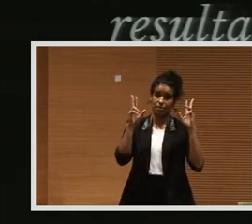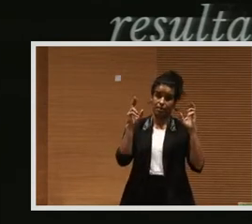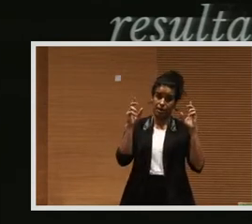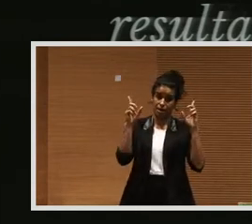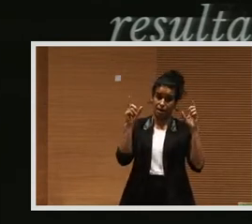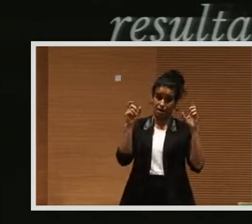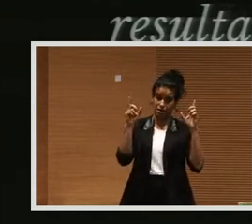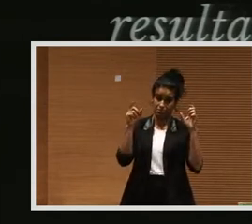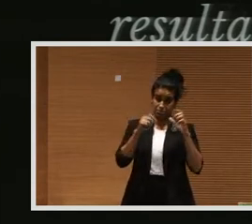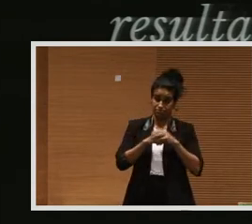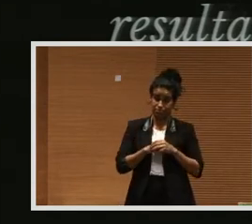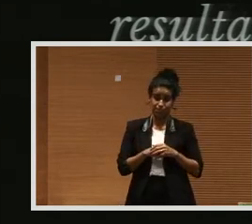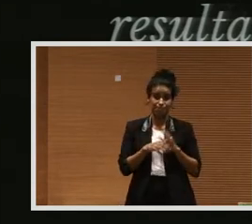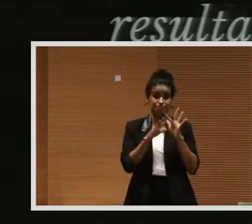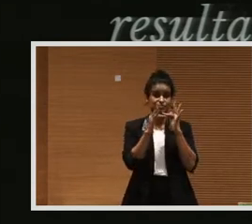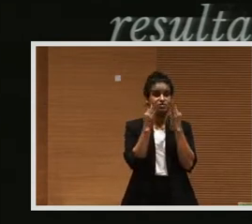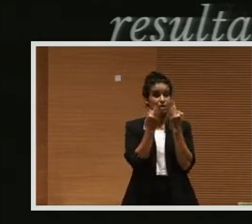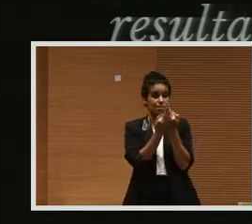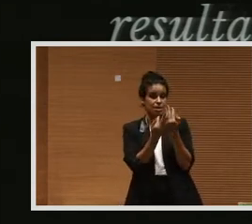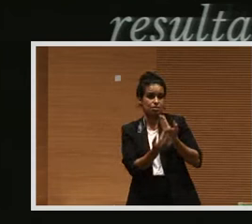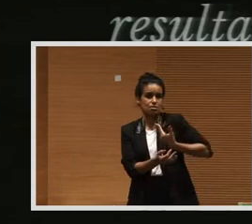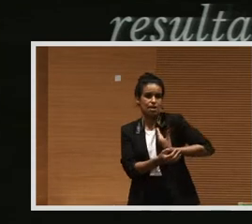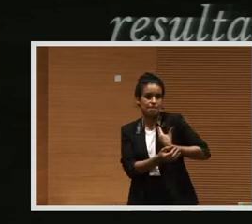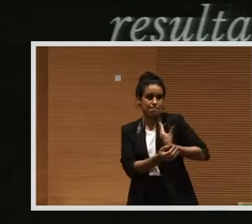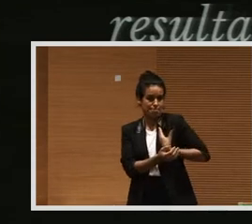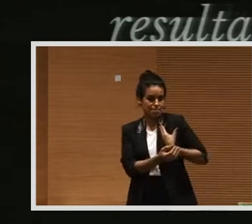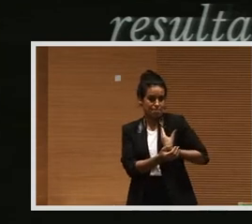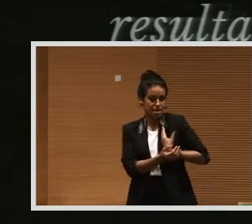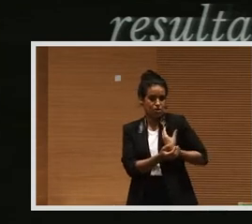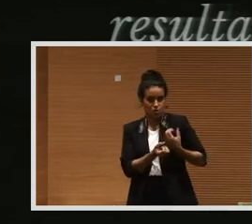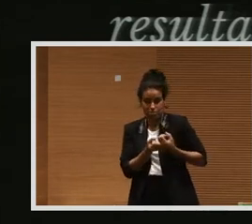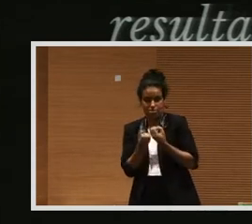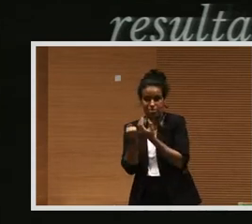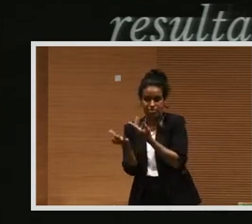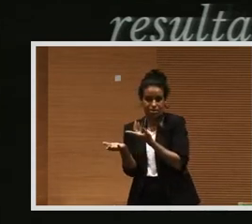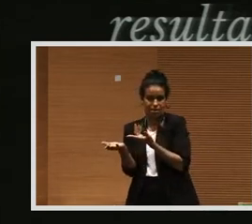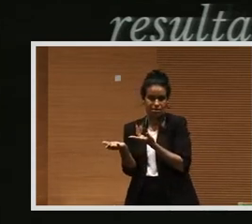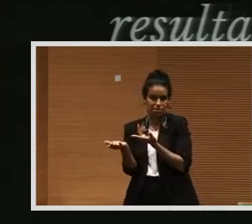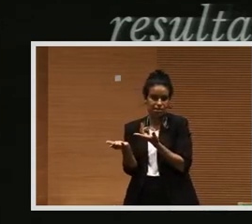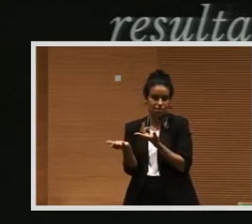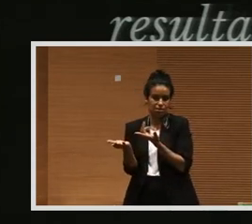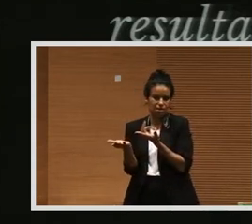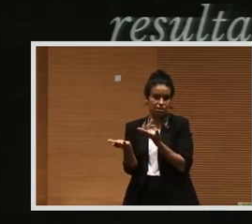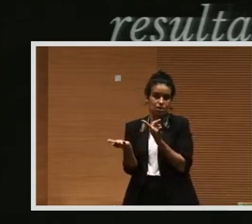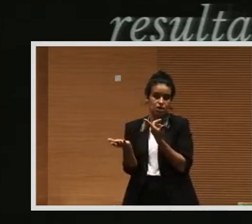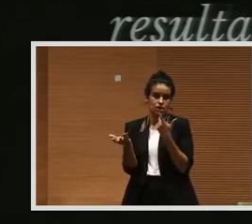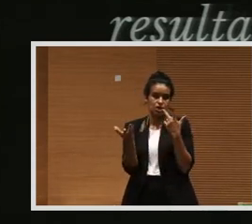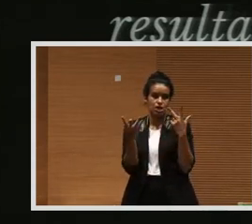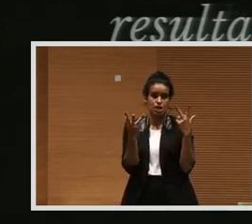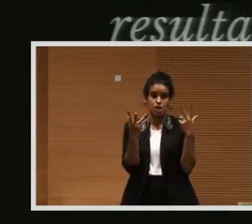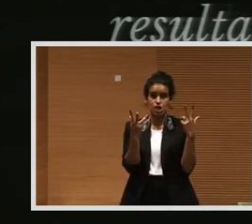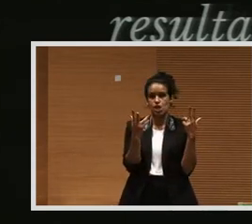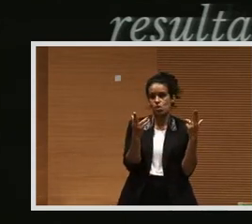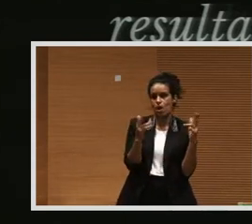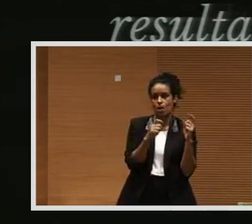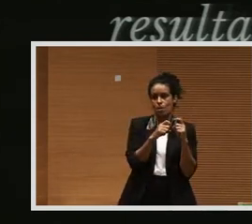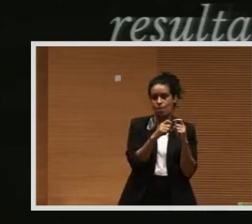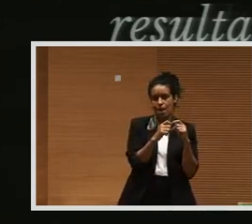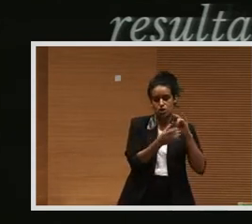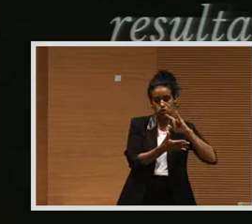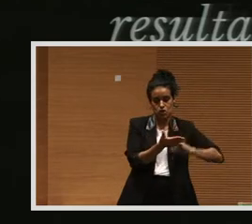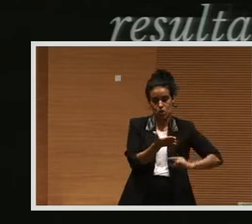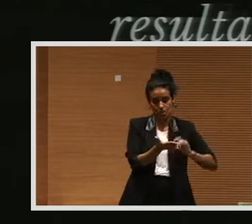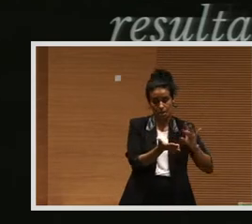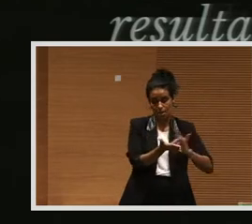prescritos por familiares ou amigos, funcionam, no mínimo, igual aos medicamentos prescritos pelos